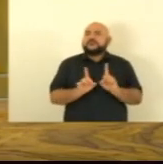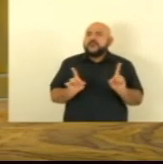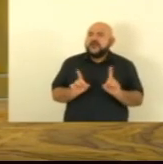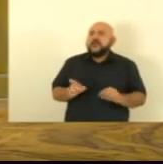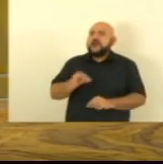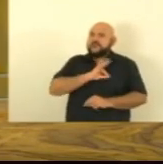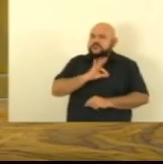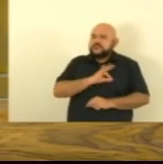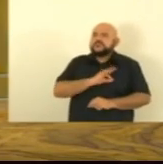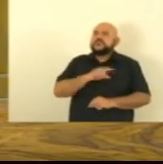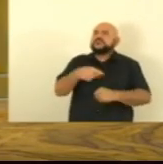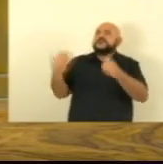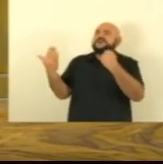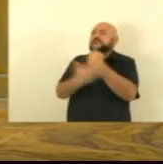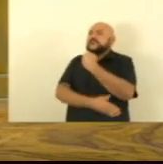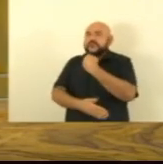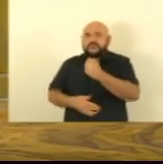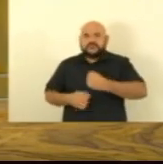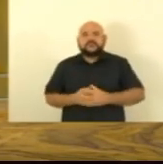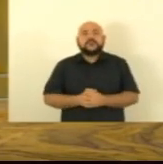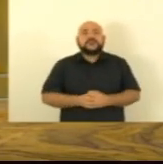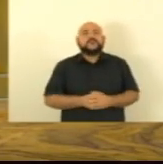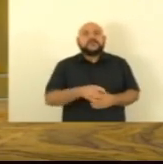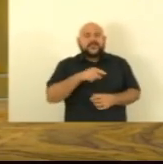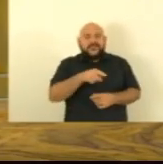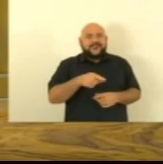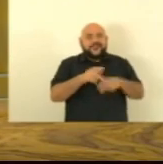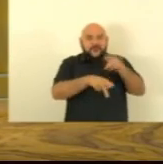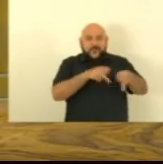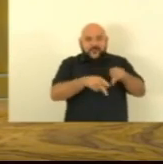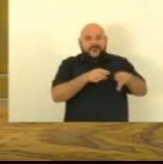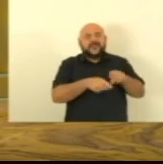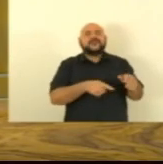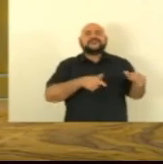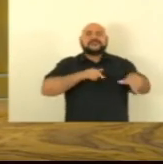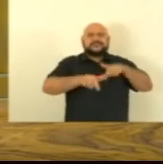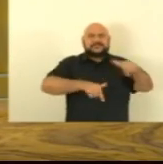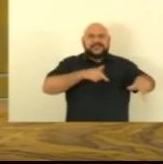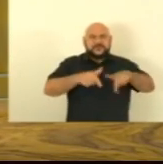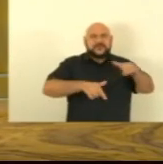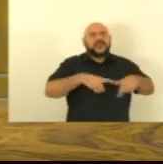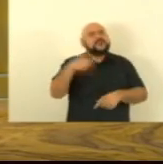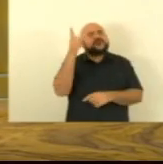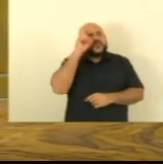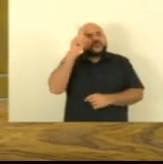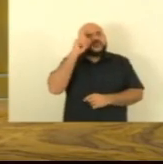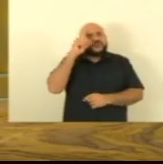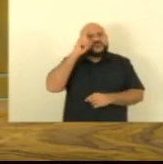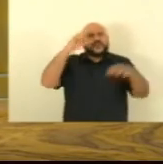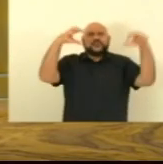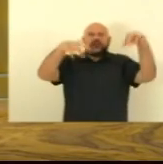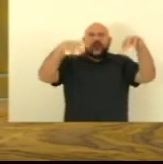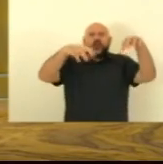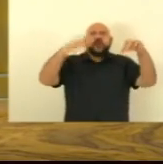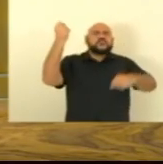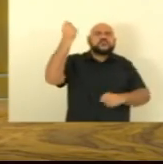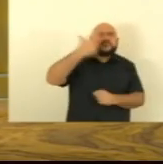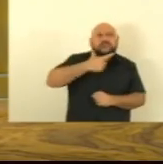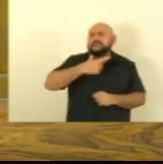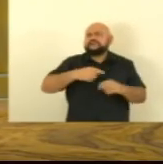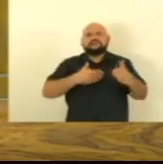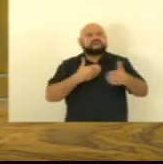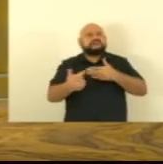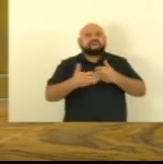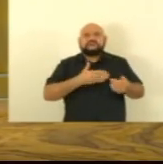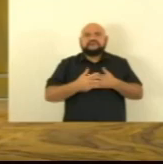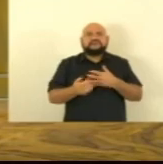quem trabalha dioturnamente, faça chuva, faça sol, para produzir alimentos de